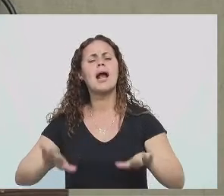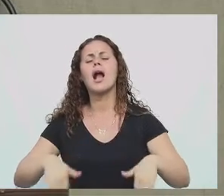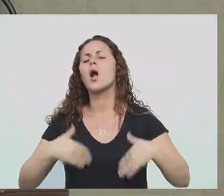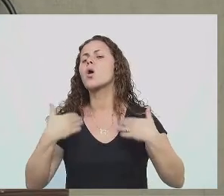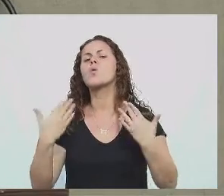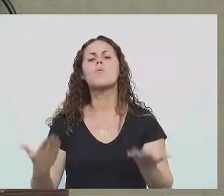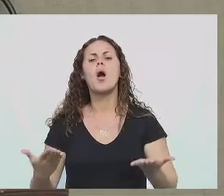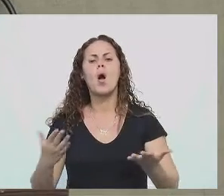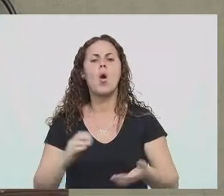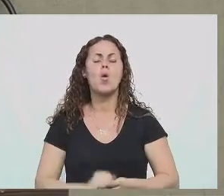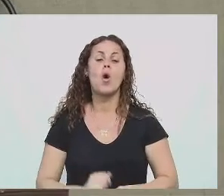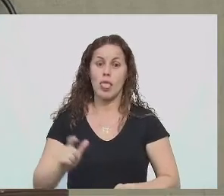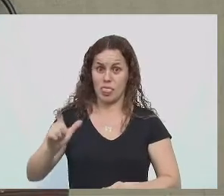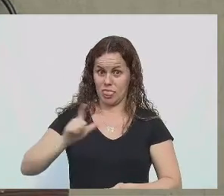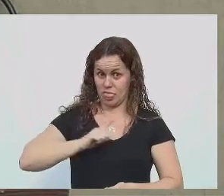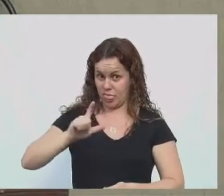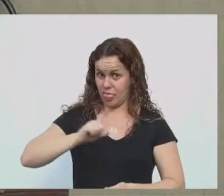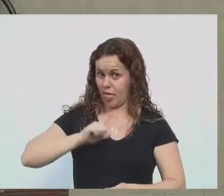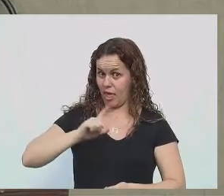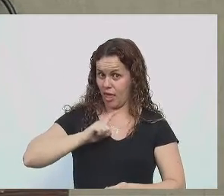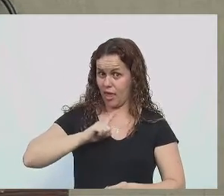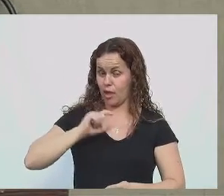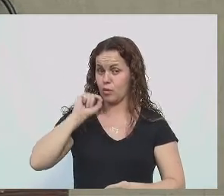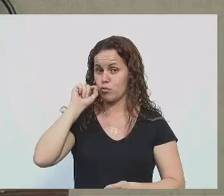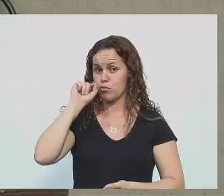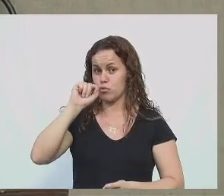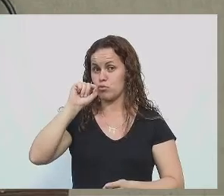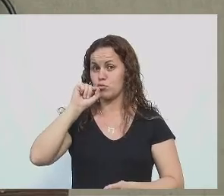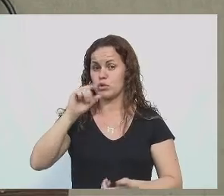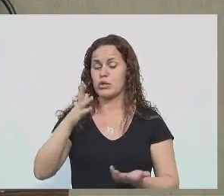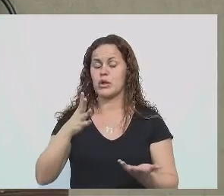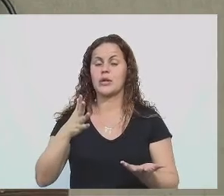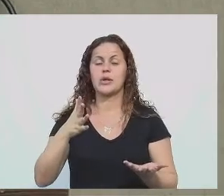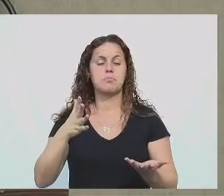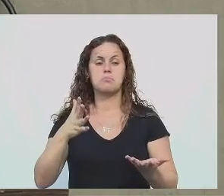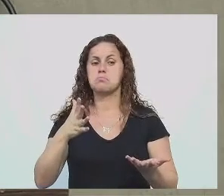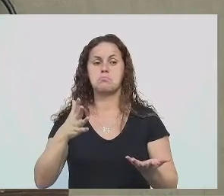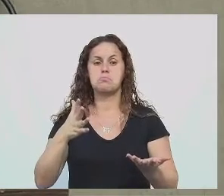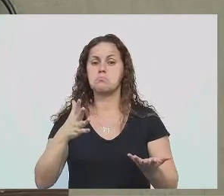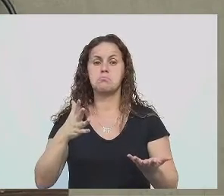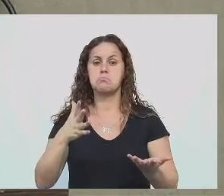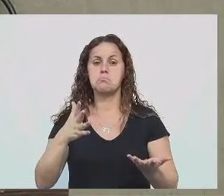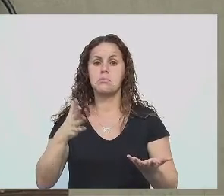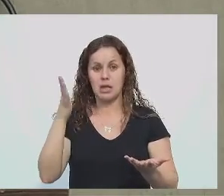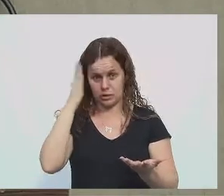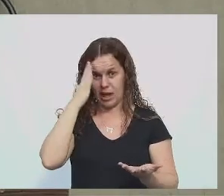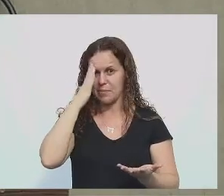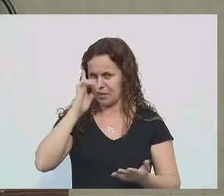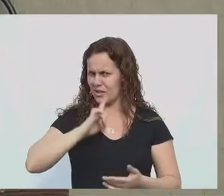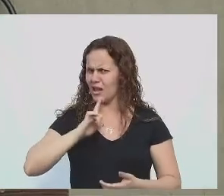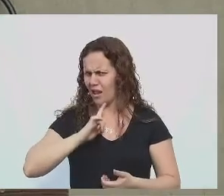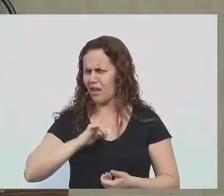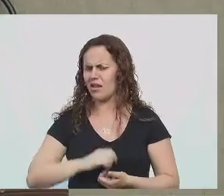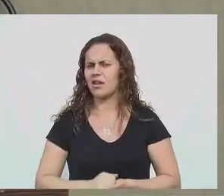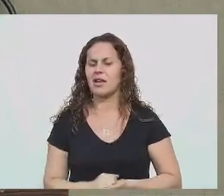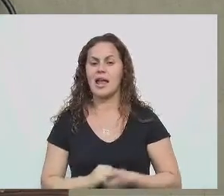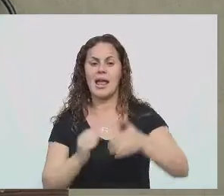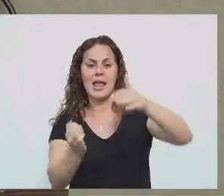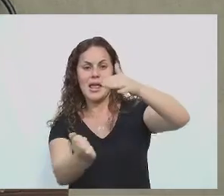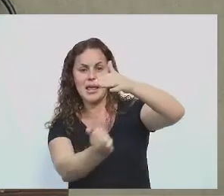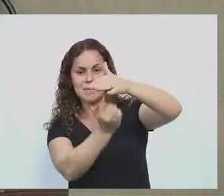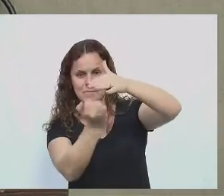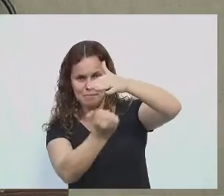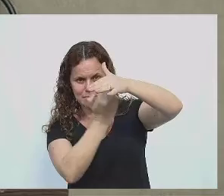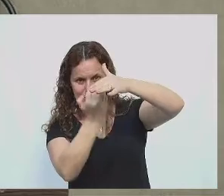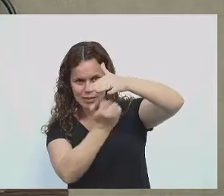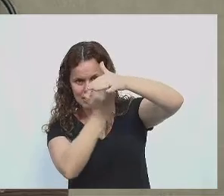Ou existe alguma coisa, algum artifício que existe, que nós sabemos que existe, das empresas que